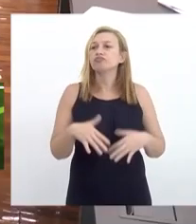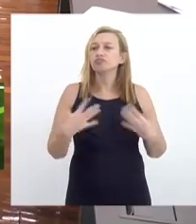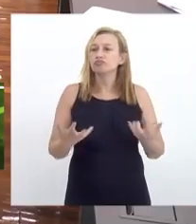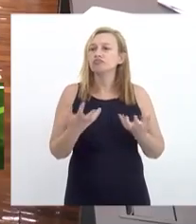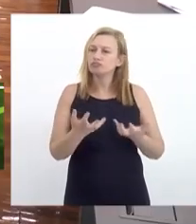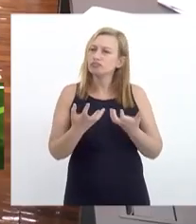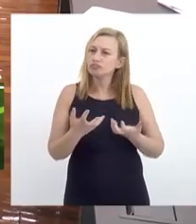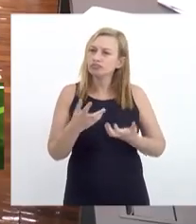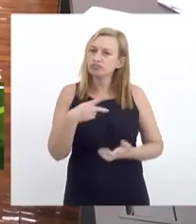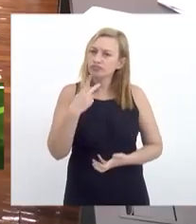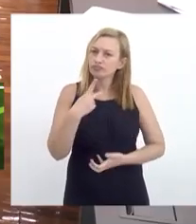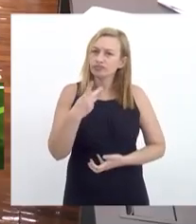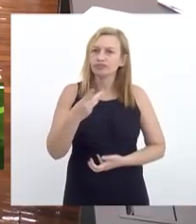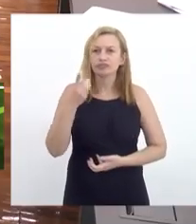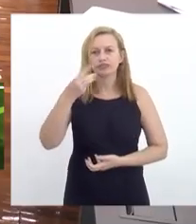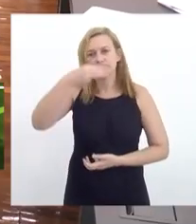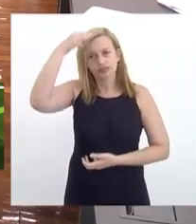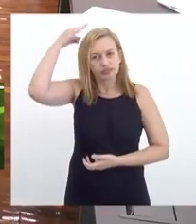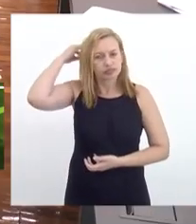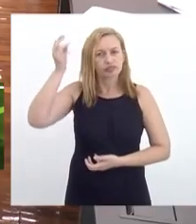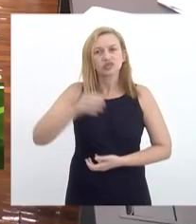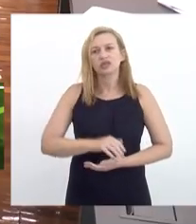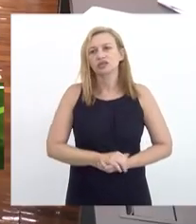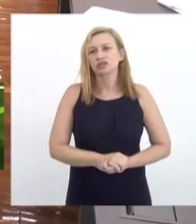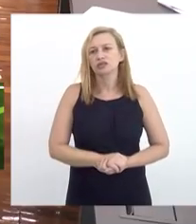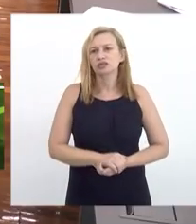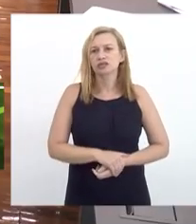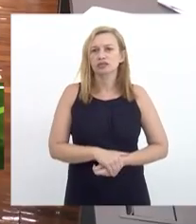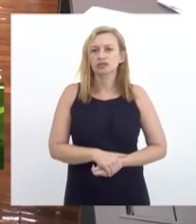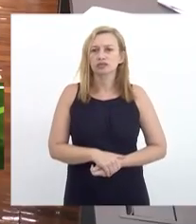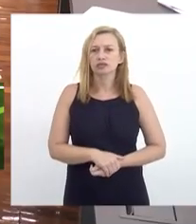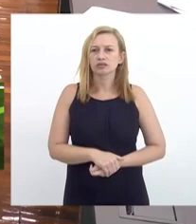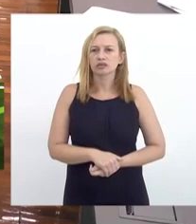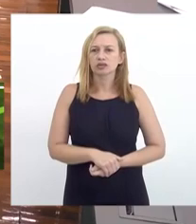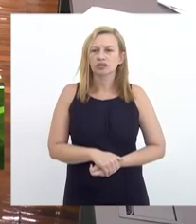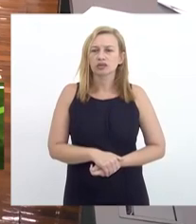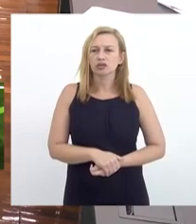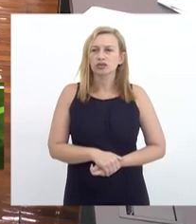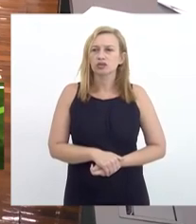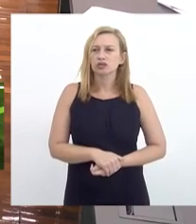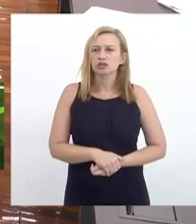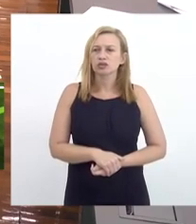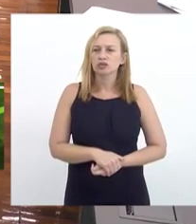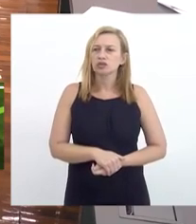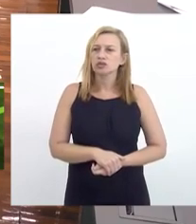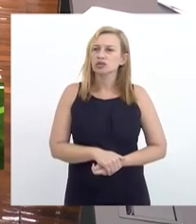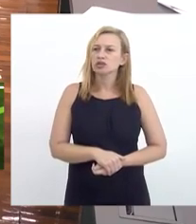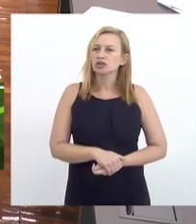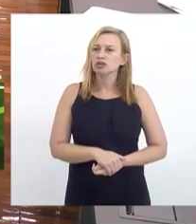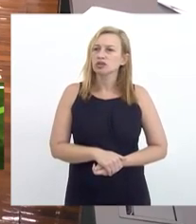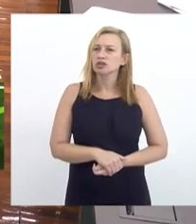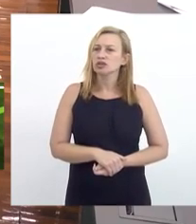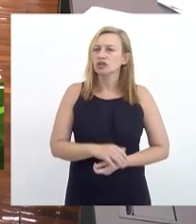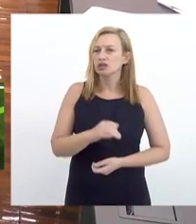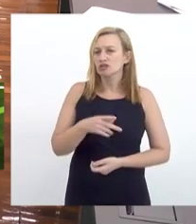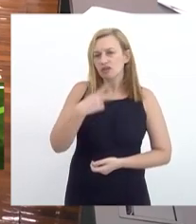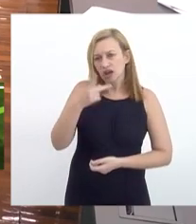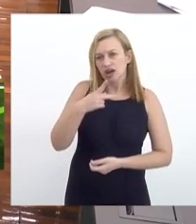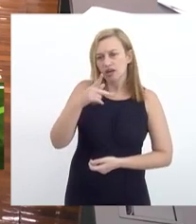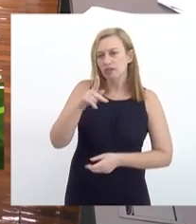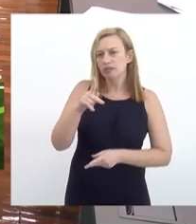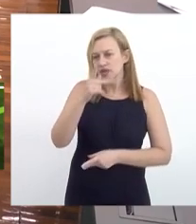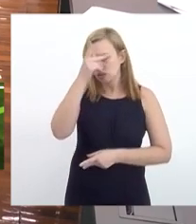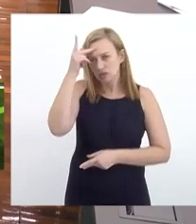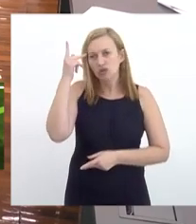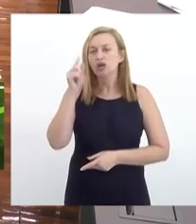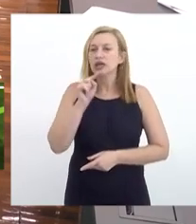queria Te falar Márcio É seguinte É Como forma de dar Uma satisfação Para essas pessoas Então disso